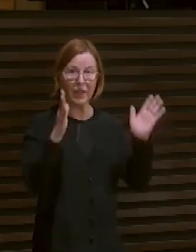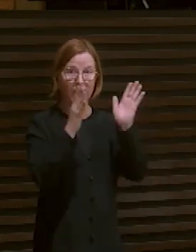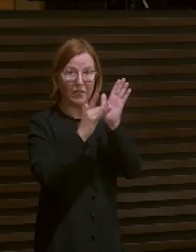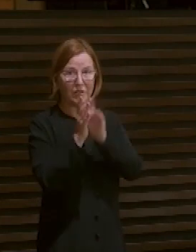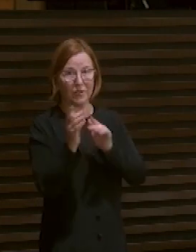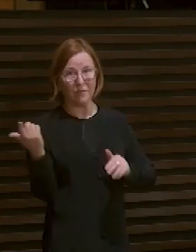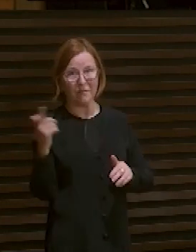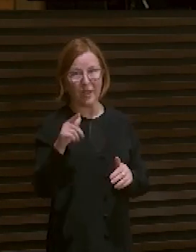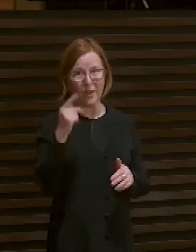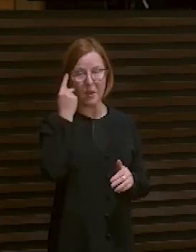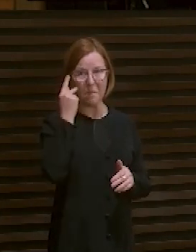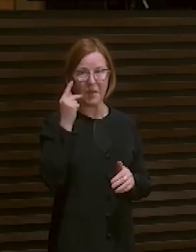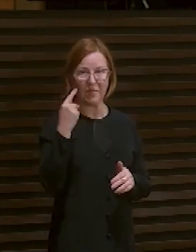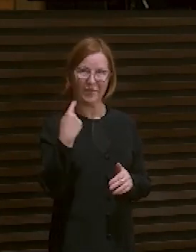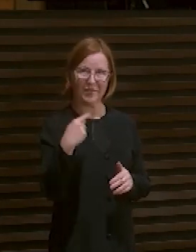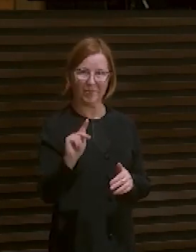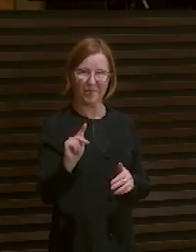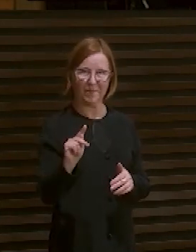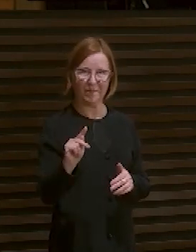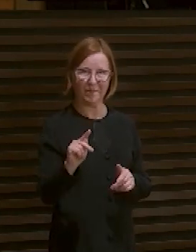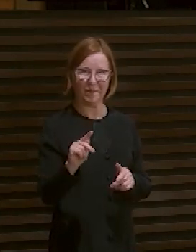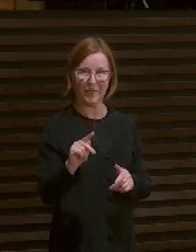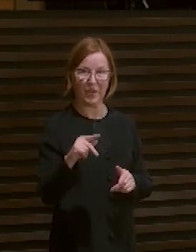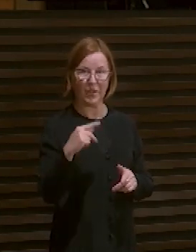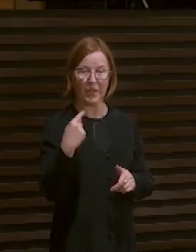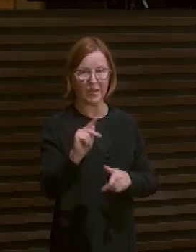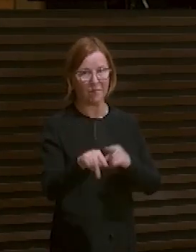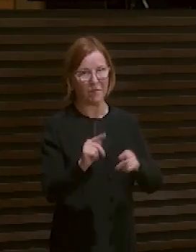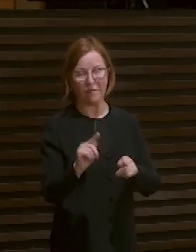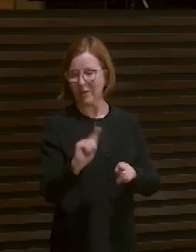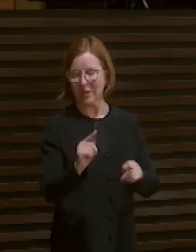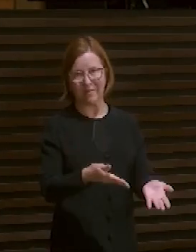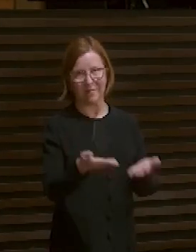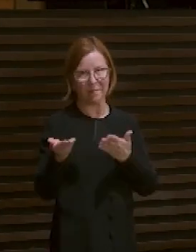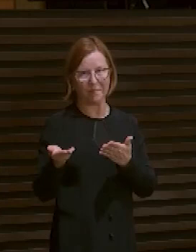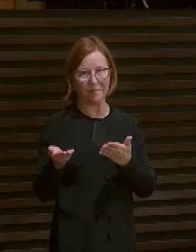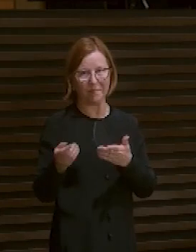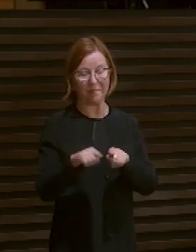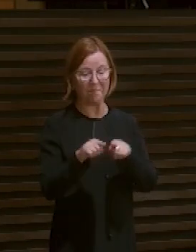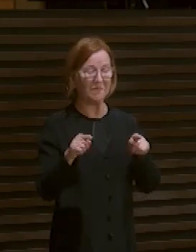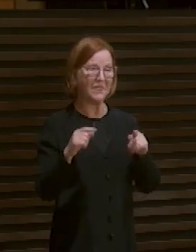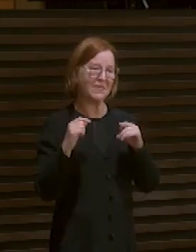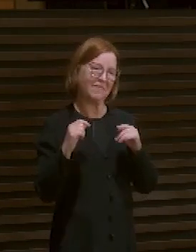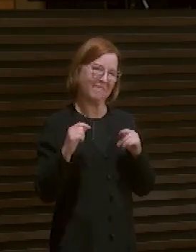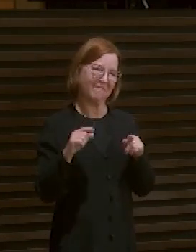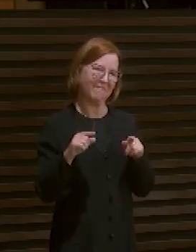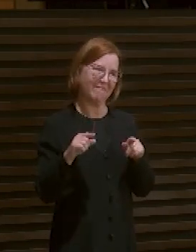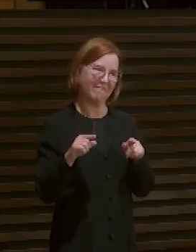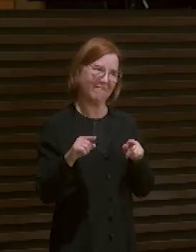Veio para o que era seu. Os seus não receberam.